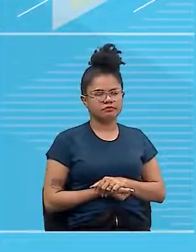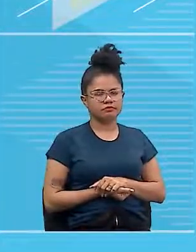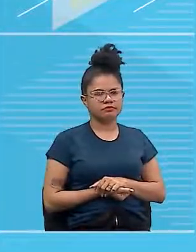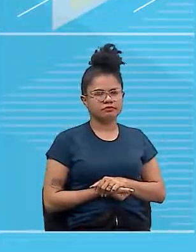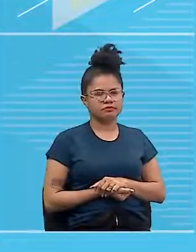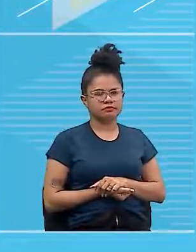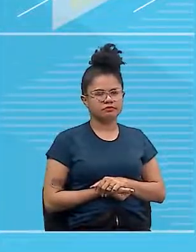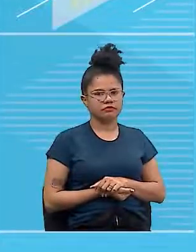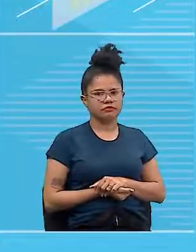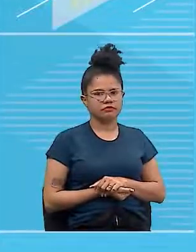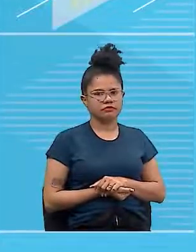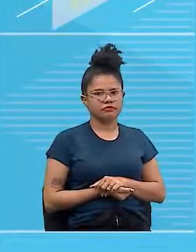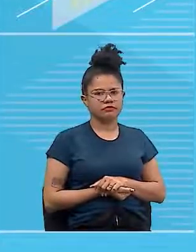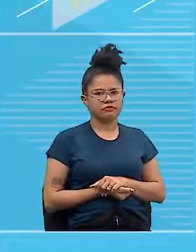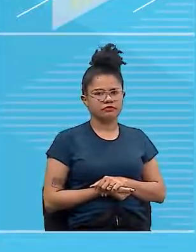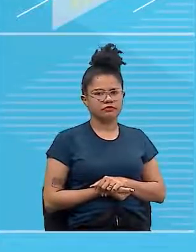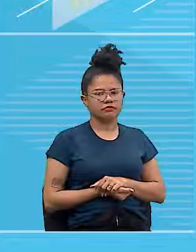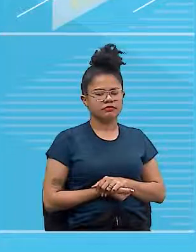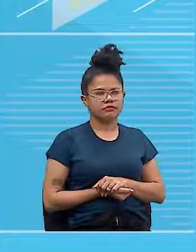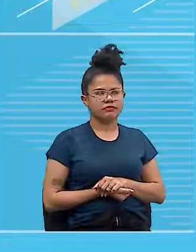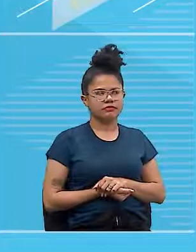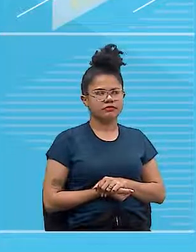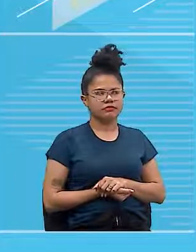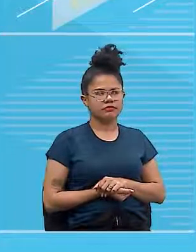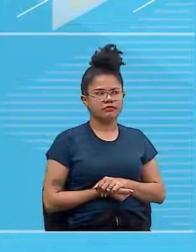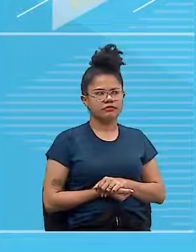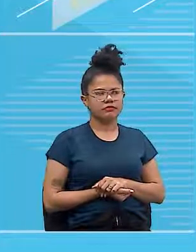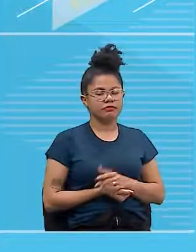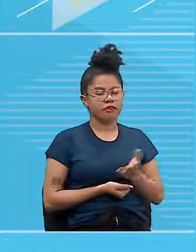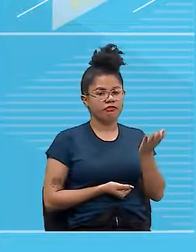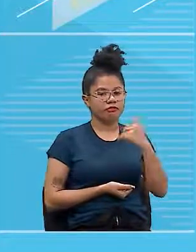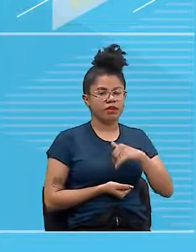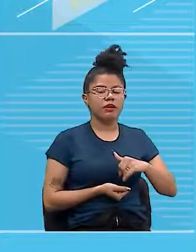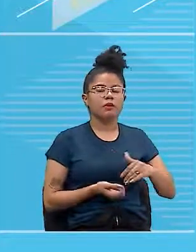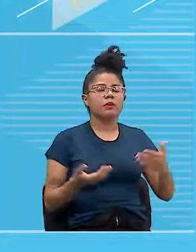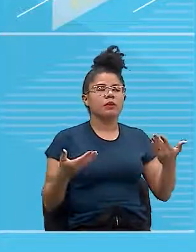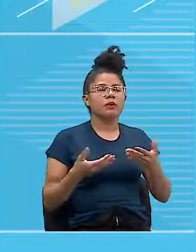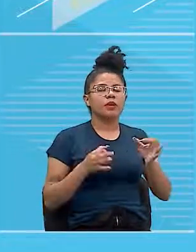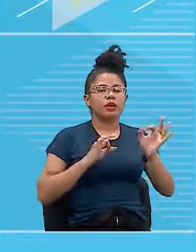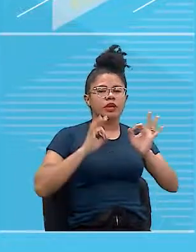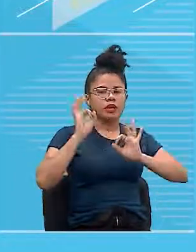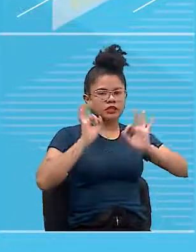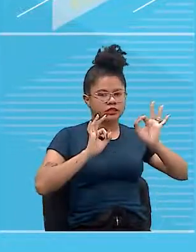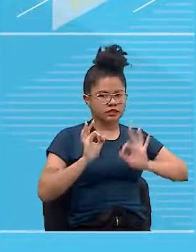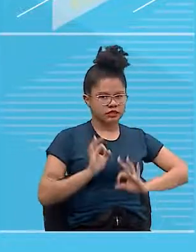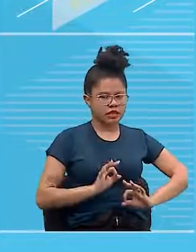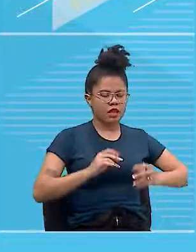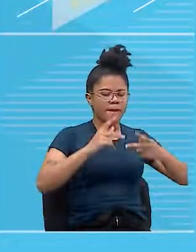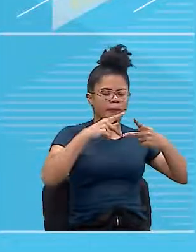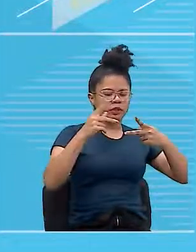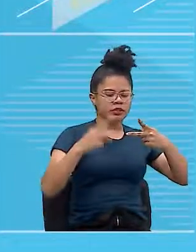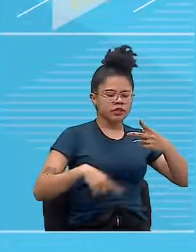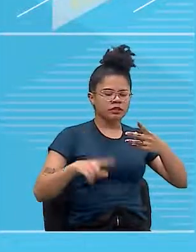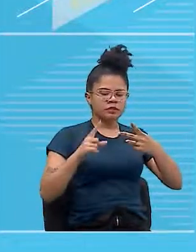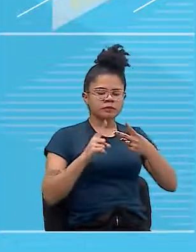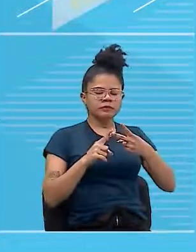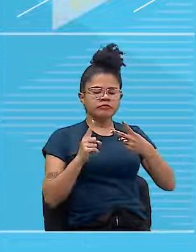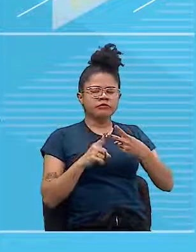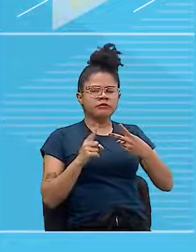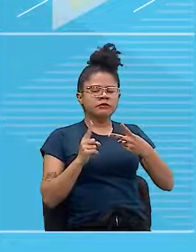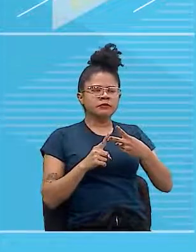a marca ó vamos montar as regras de 3 tanto para proteína como o carboidrato